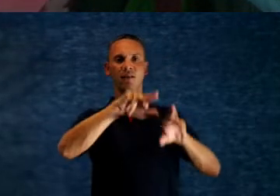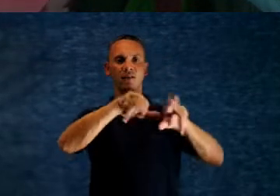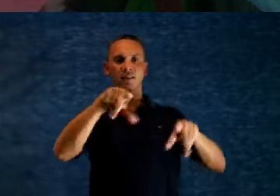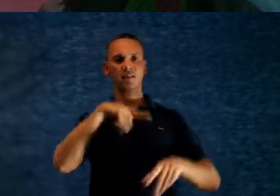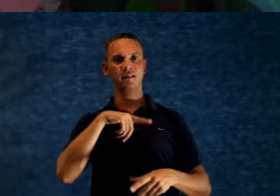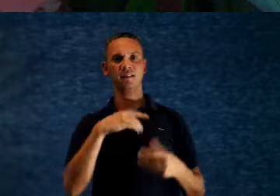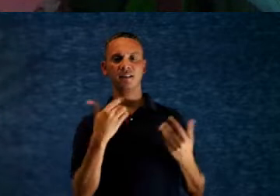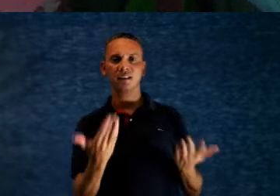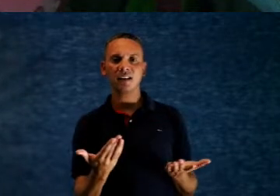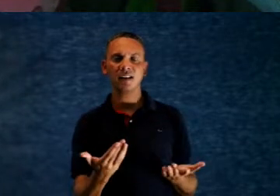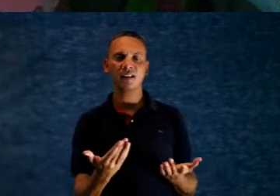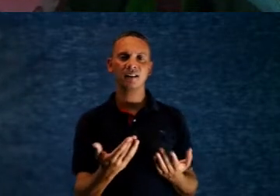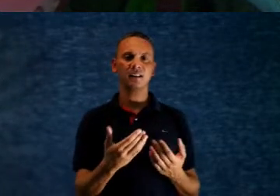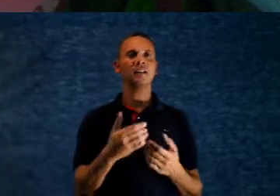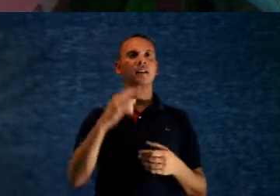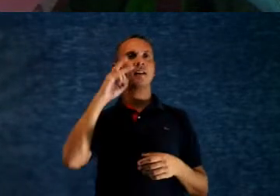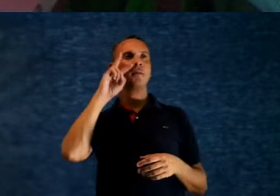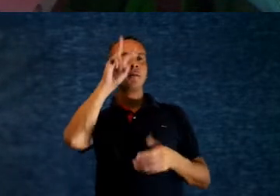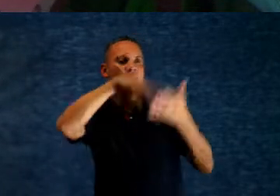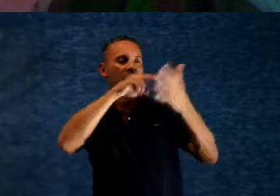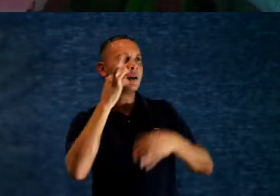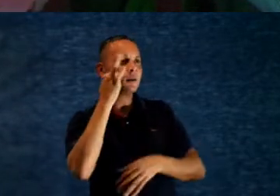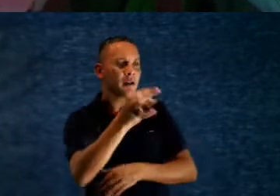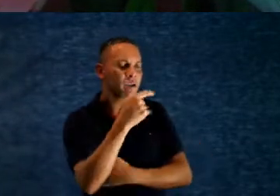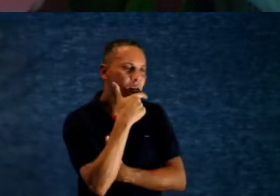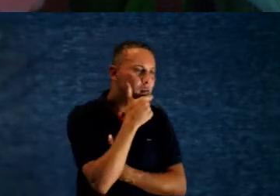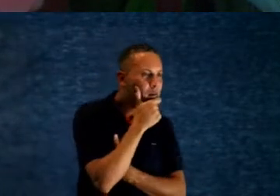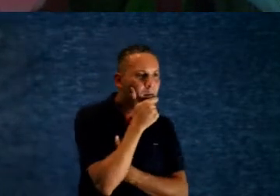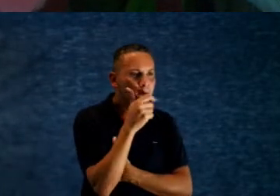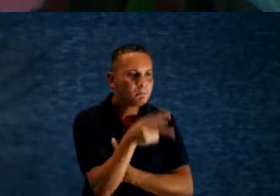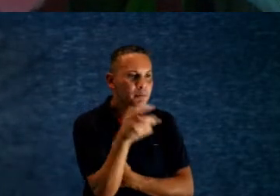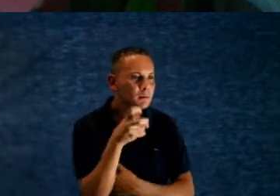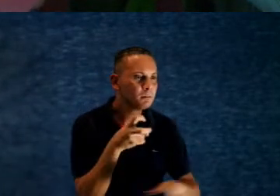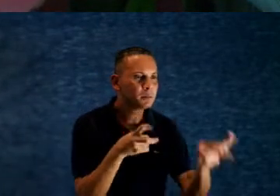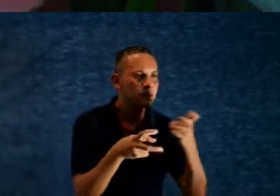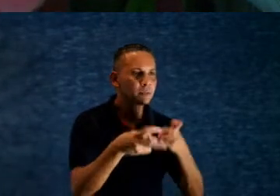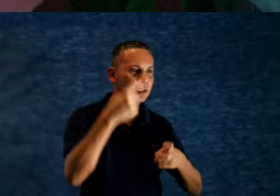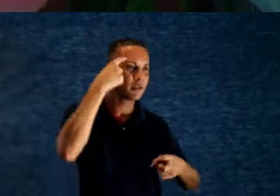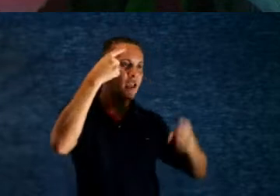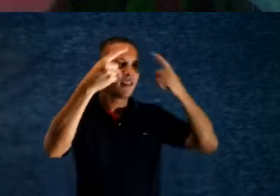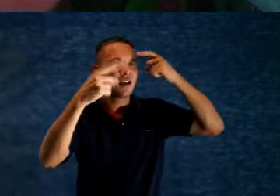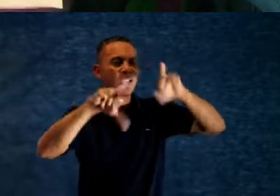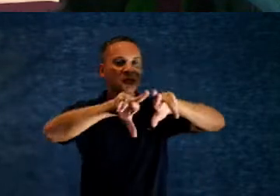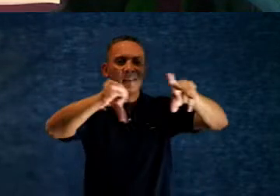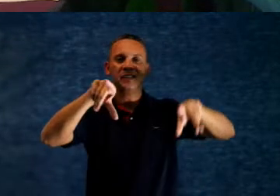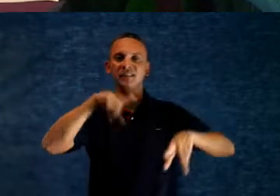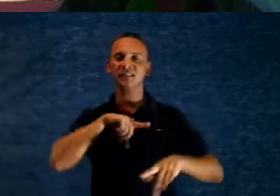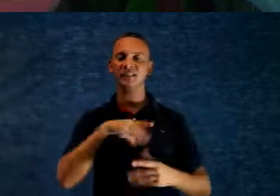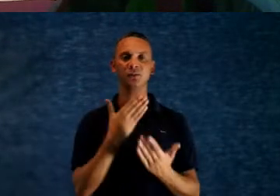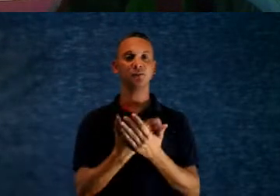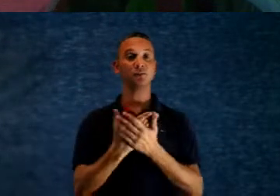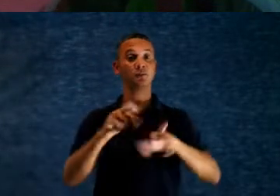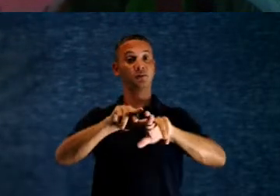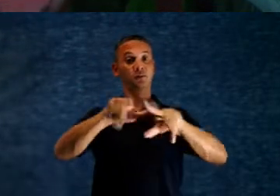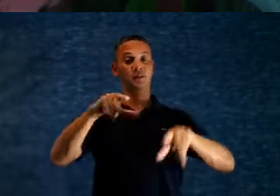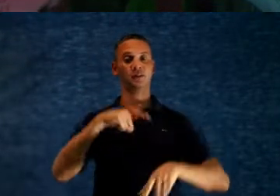literário, provoca no leitor atento e partícipe que absorve a excelência de estudos críticos apresentados neste